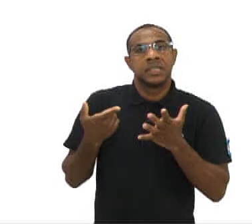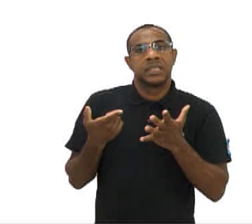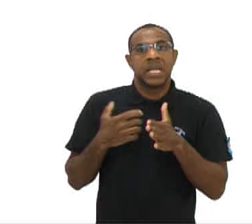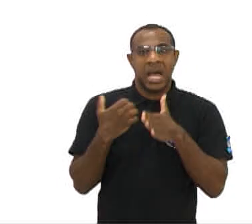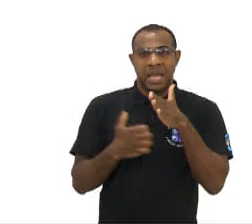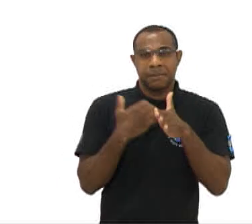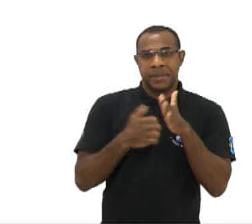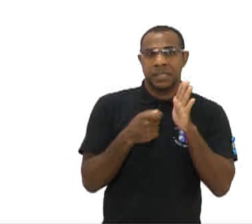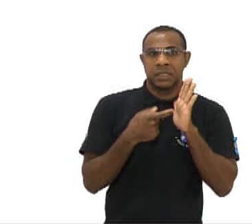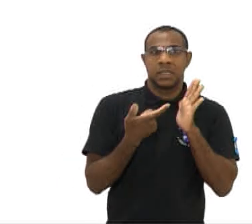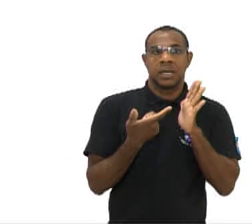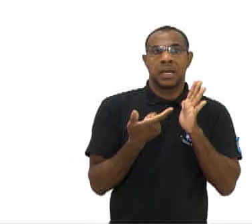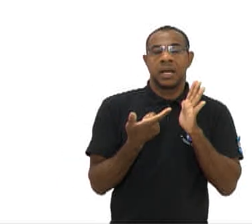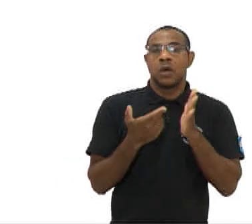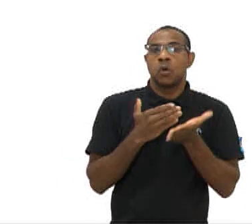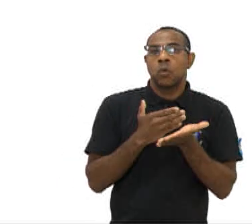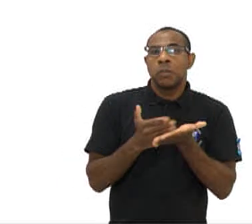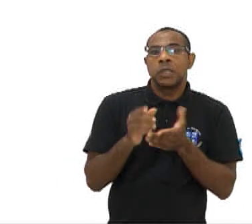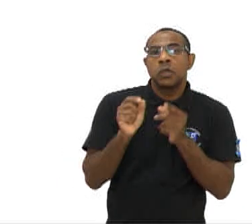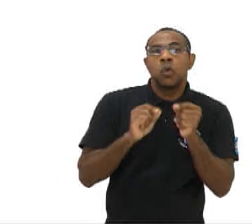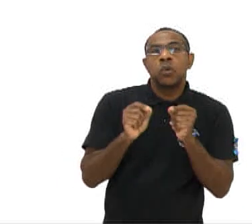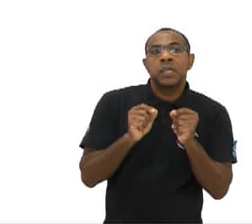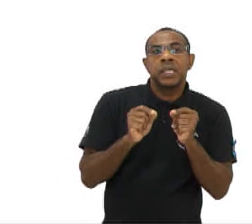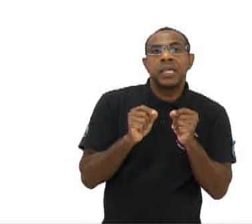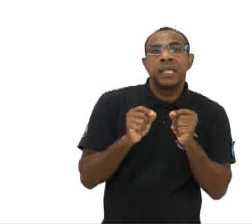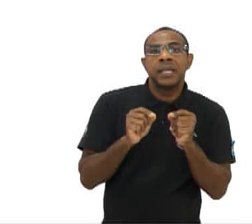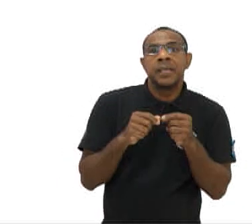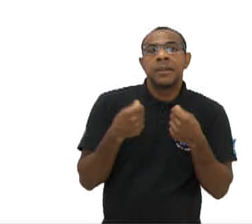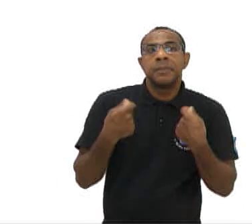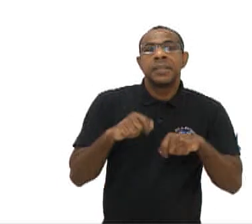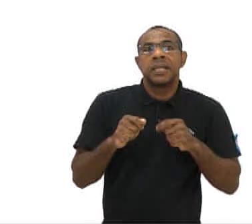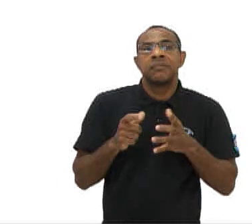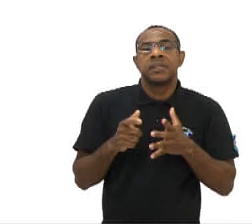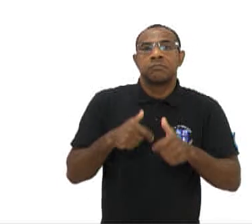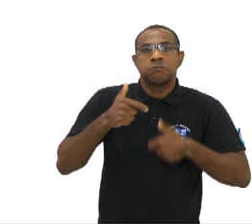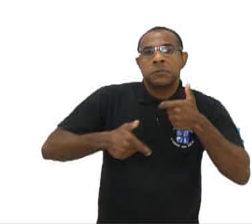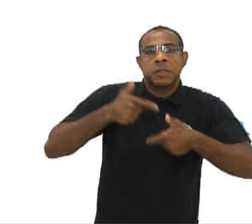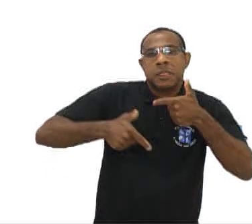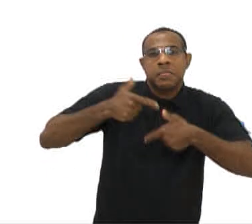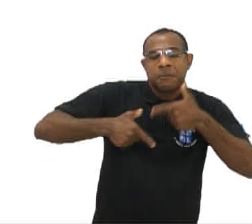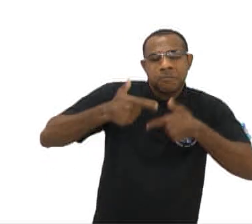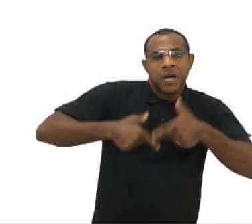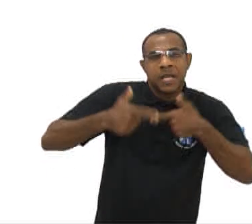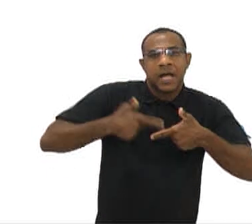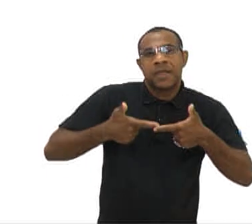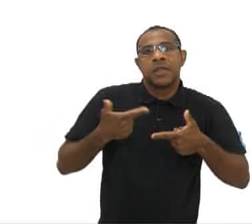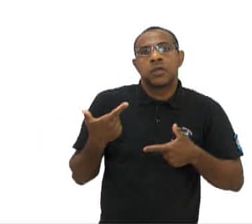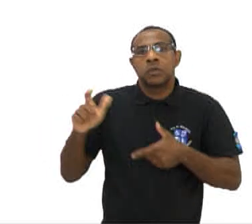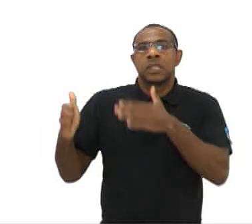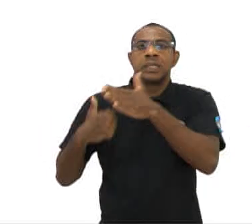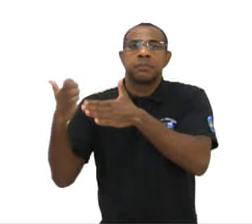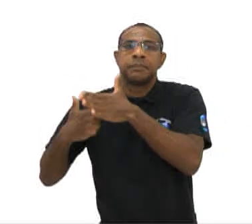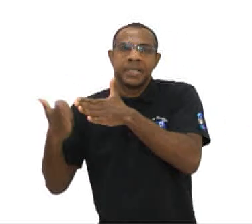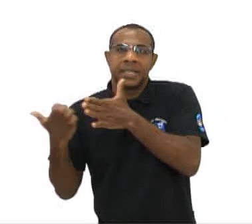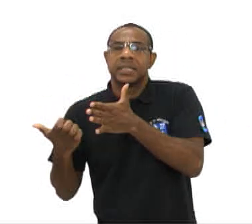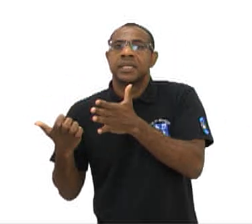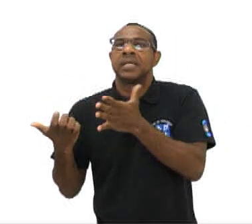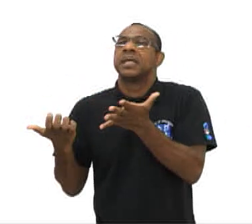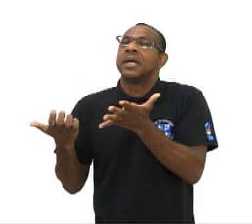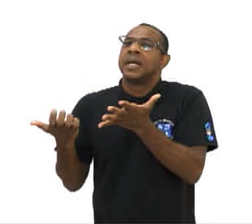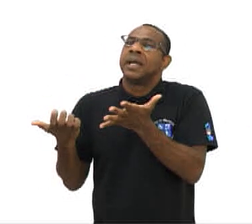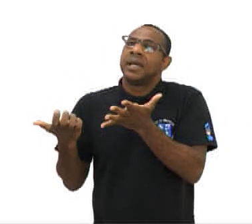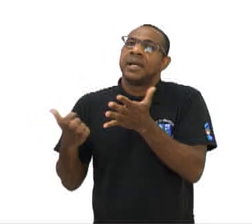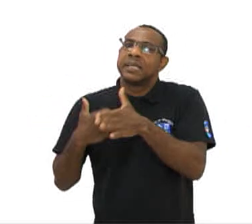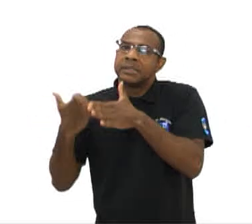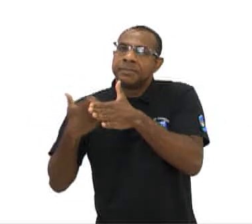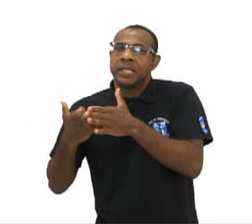empresas jornalísticas passaram a ter que concorrer com milhares de amadores responsáveis pela publicação de blogs ou